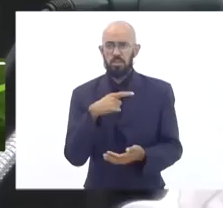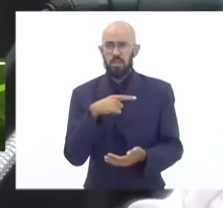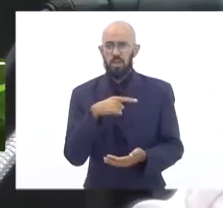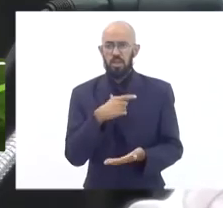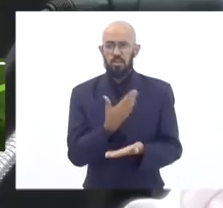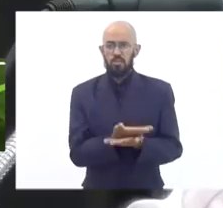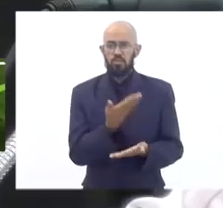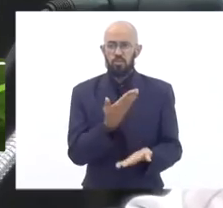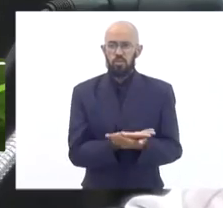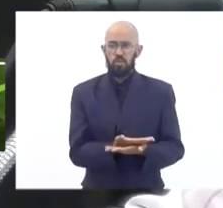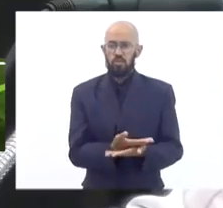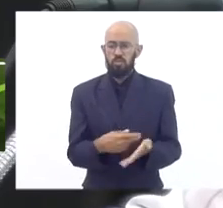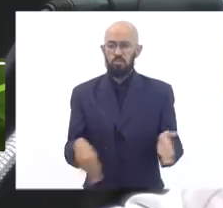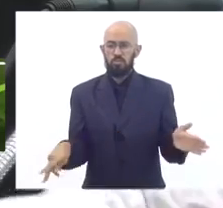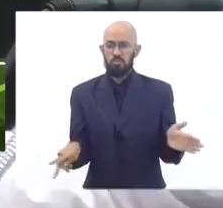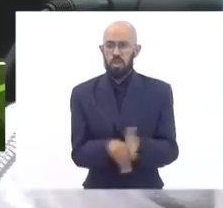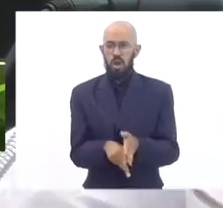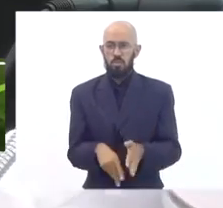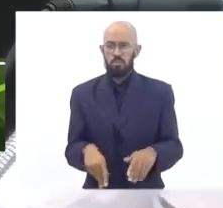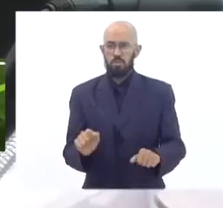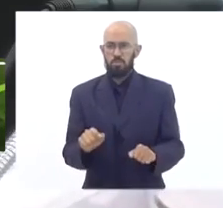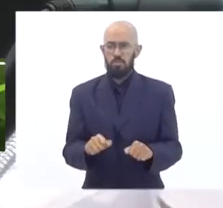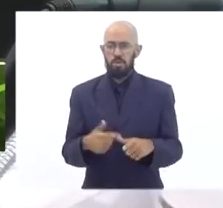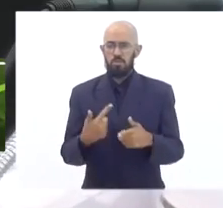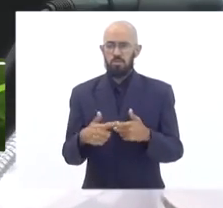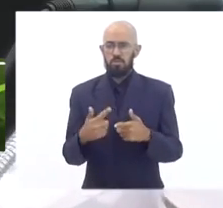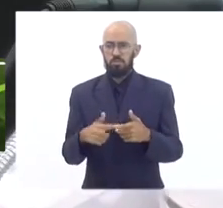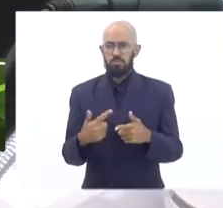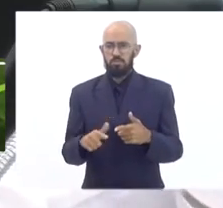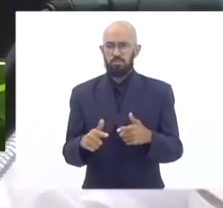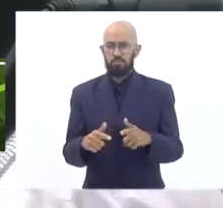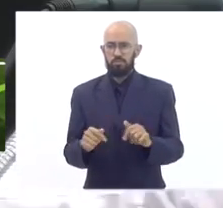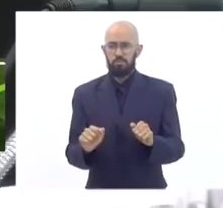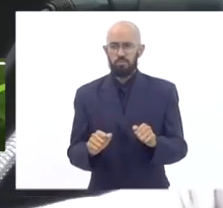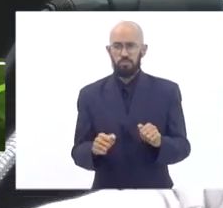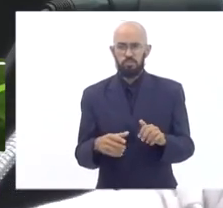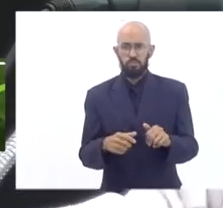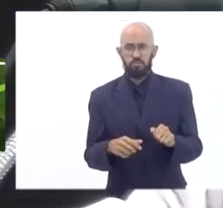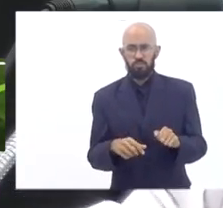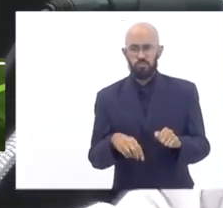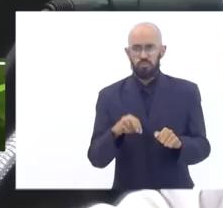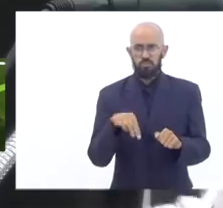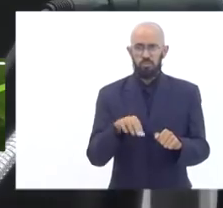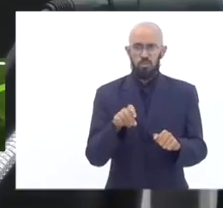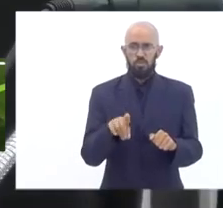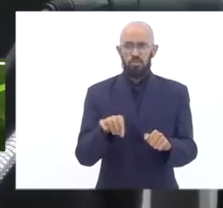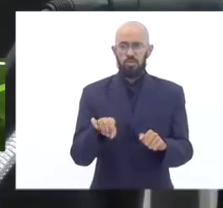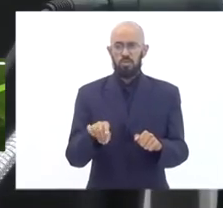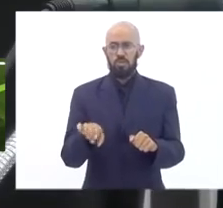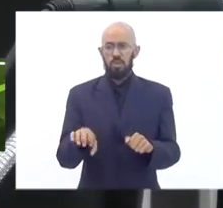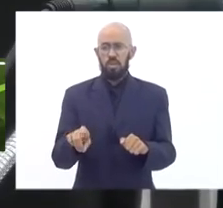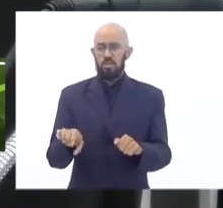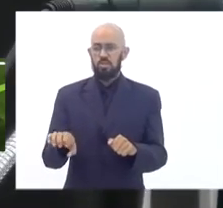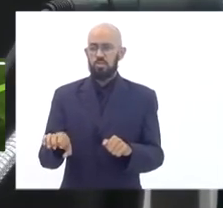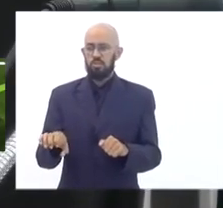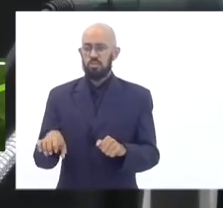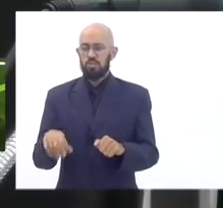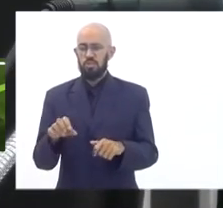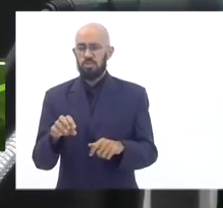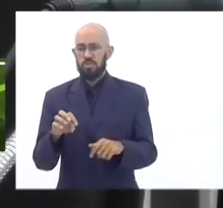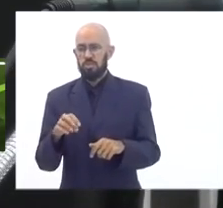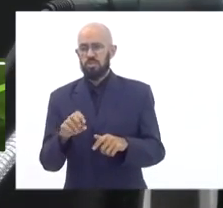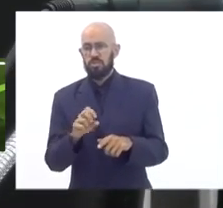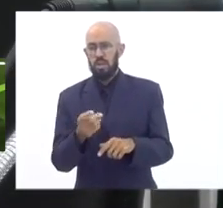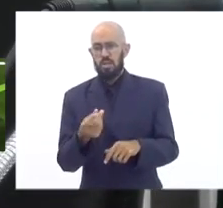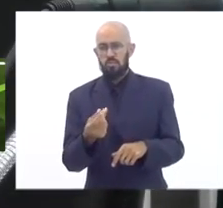relativo, especificamente voltado para a questão da modicidade tarifária? E aí, no tratamento da